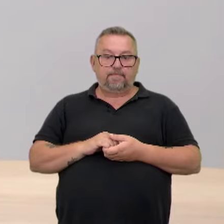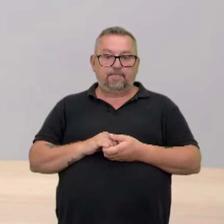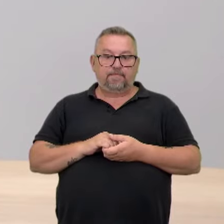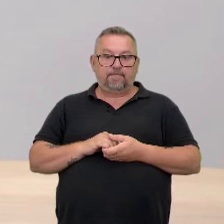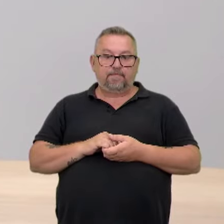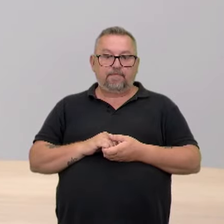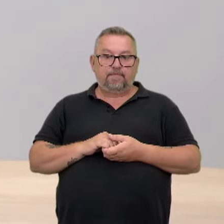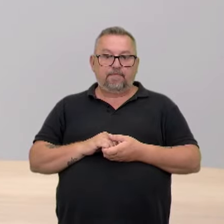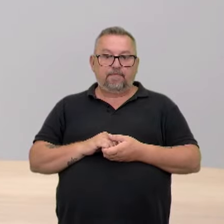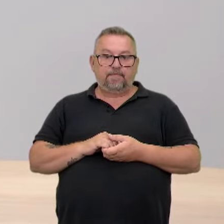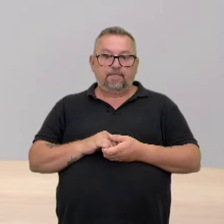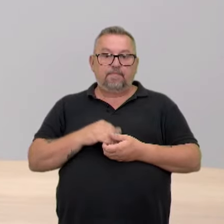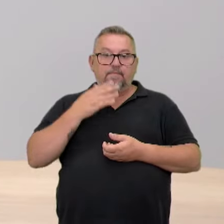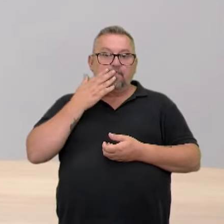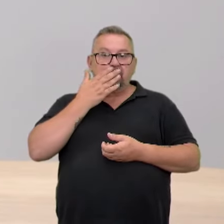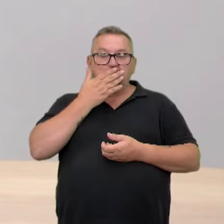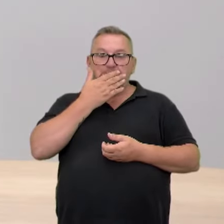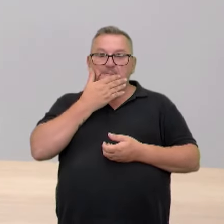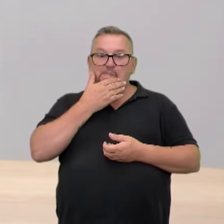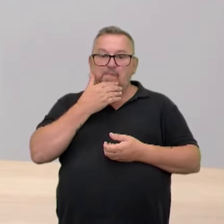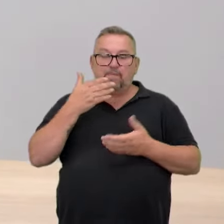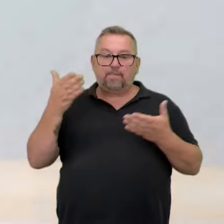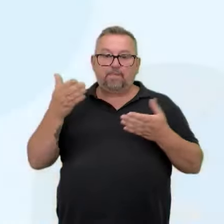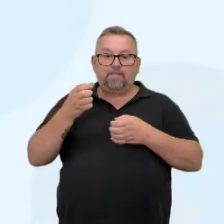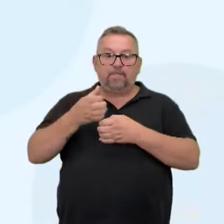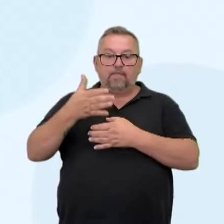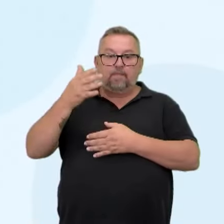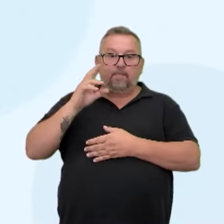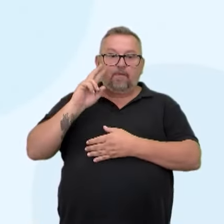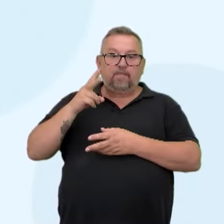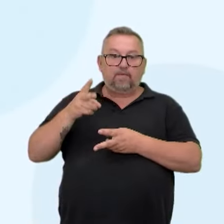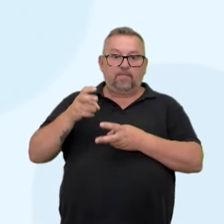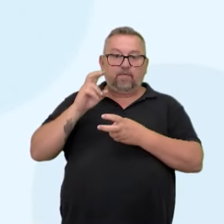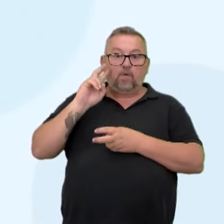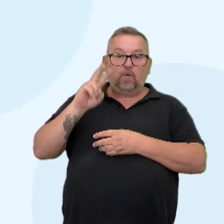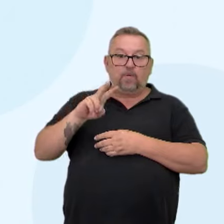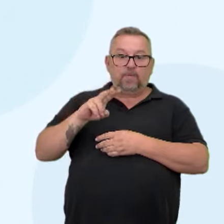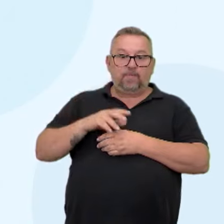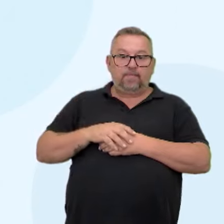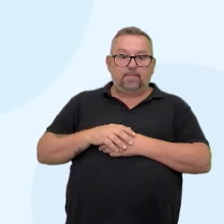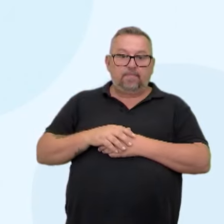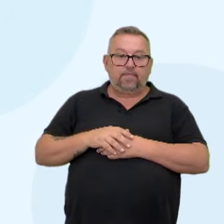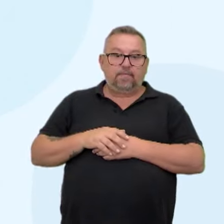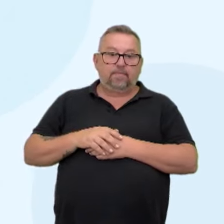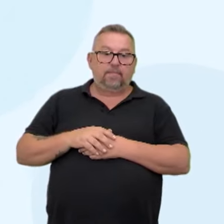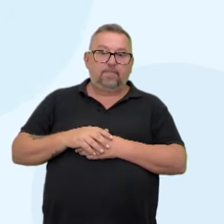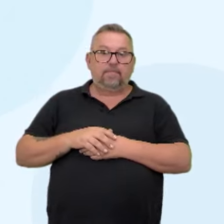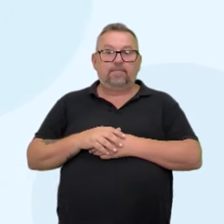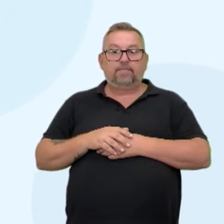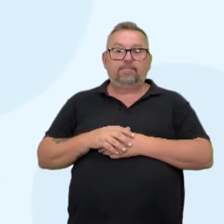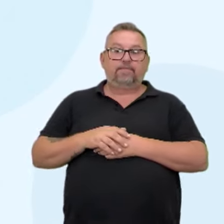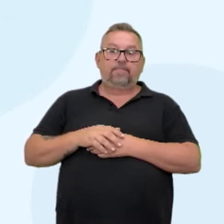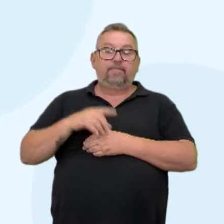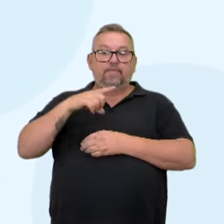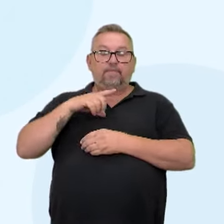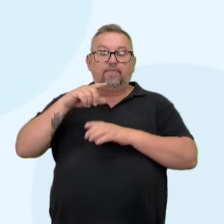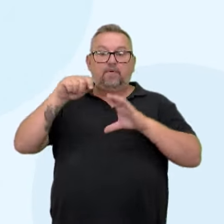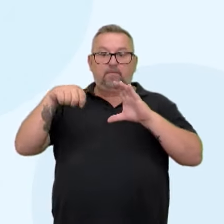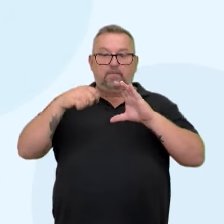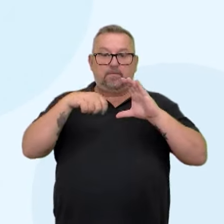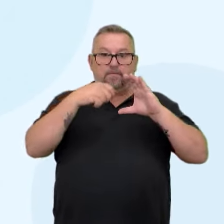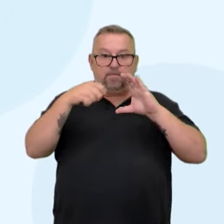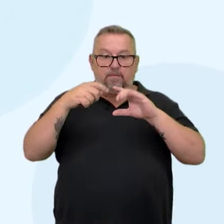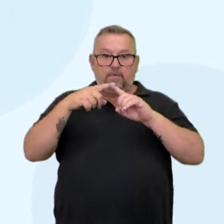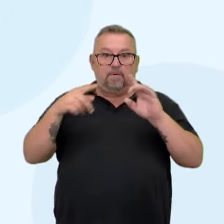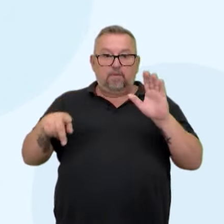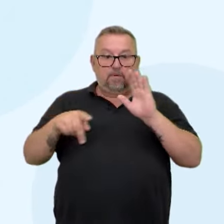Imprensa. Nesse slide agora, a gente vai ver o seguinte, é um vídeo que eu trouxe do Observatório da Imprensa,